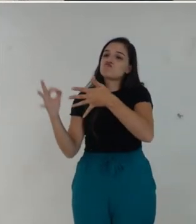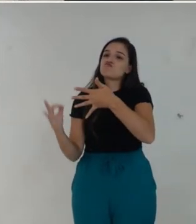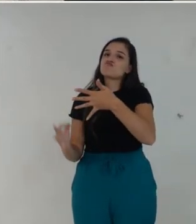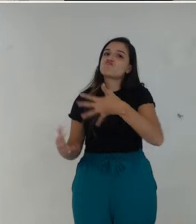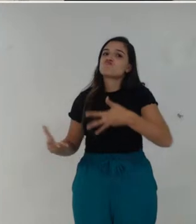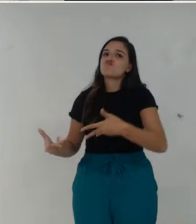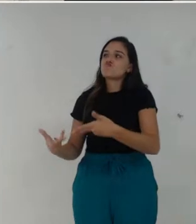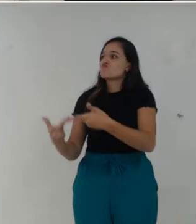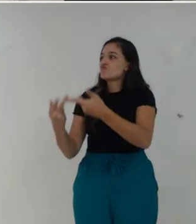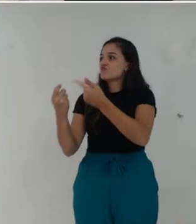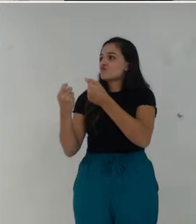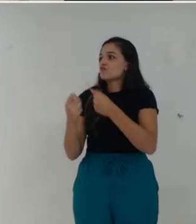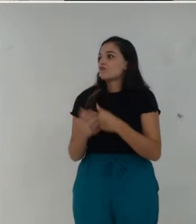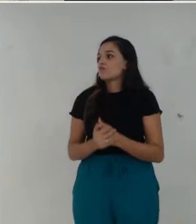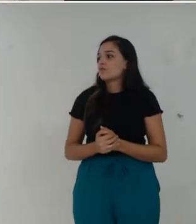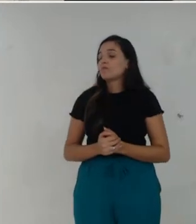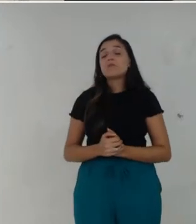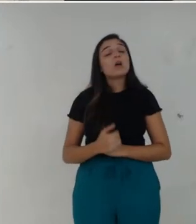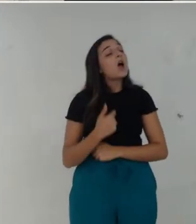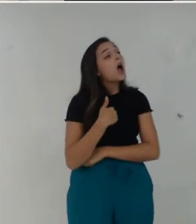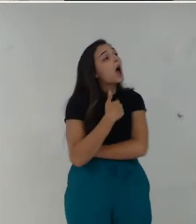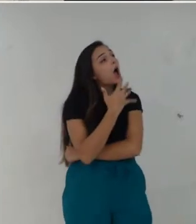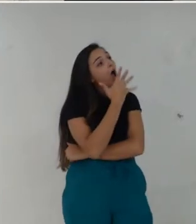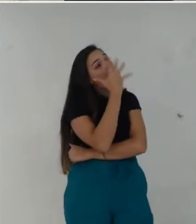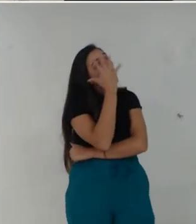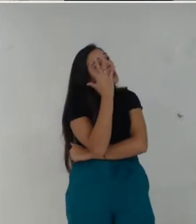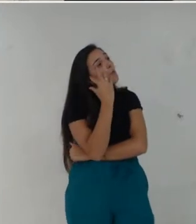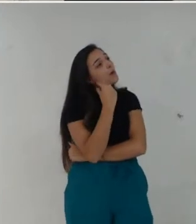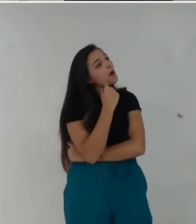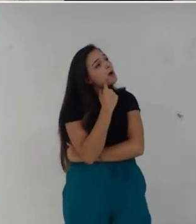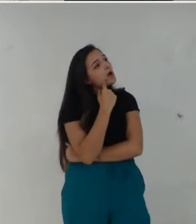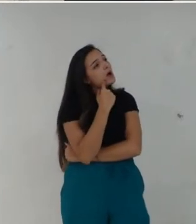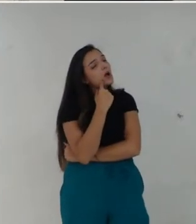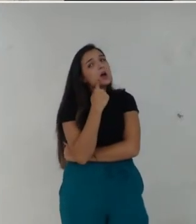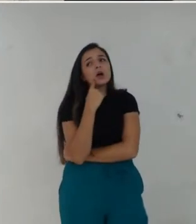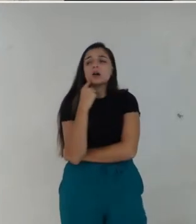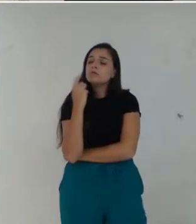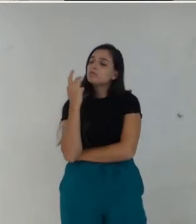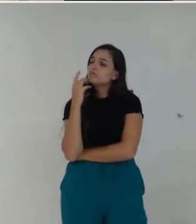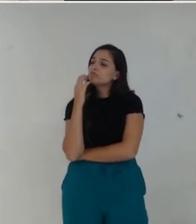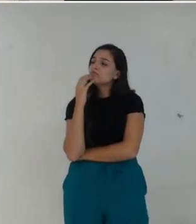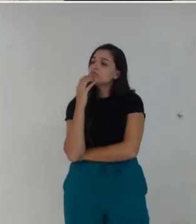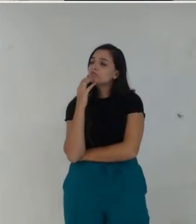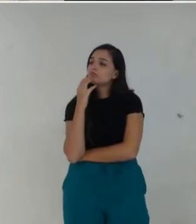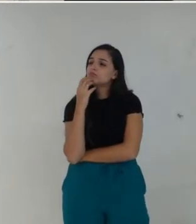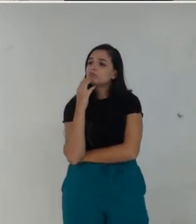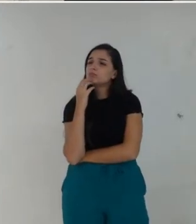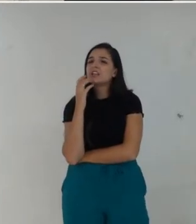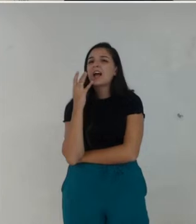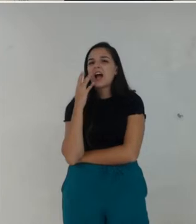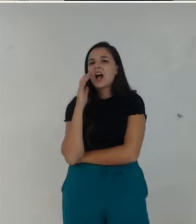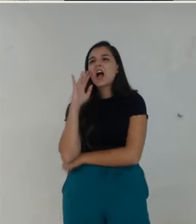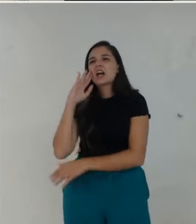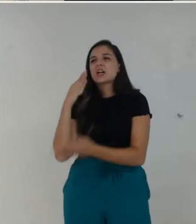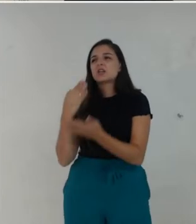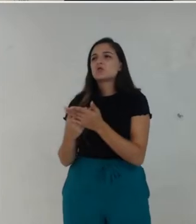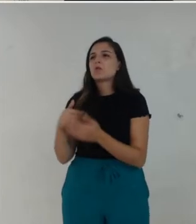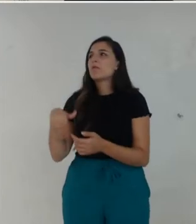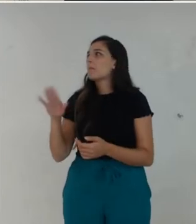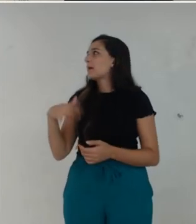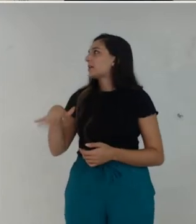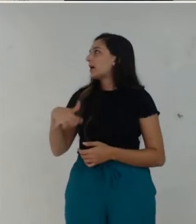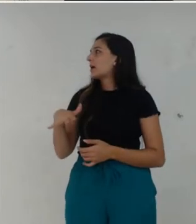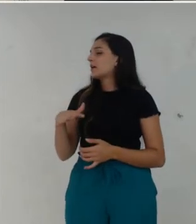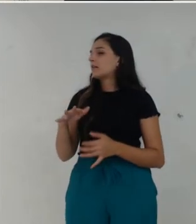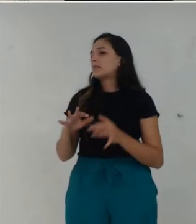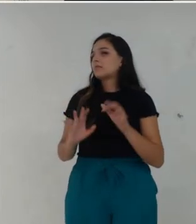Não lembrava disso. Não lembrava? Não. Não sei se foi verba. Na verdade, eu estava mais na parte operacional, não tratava da